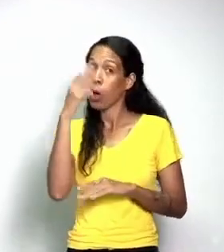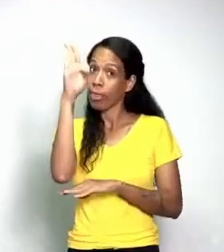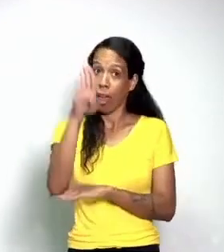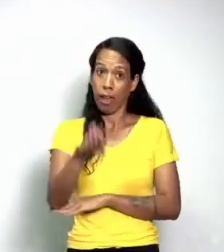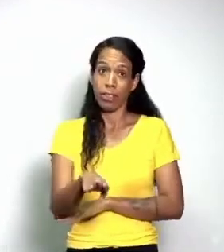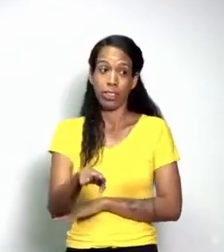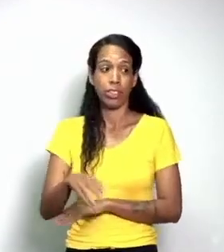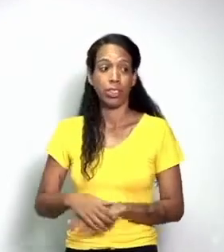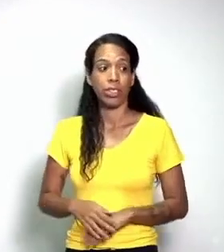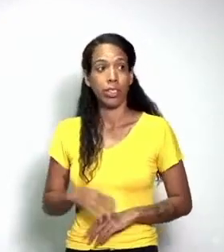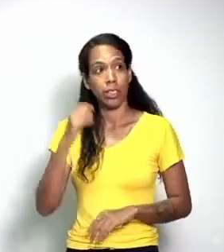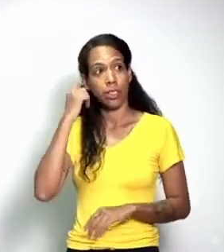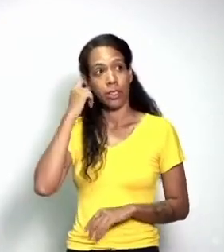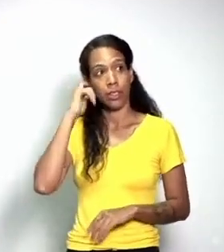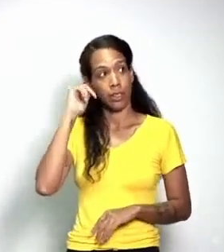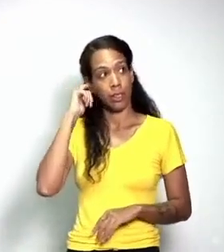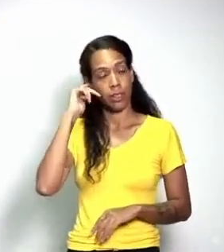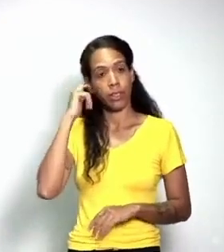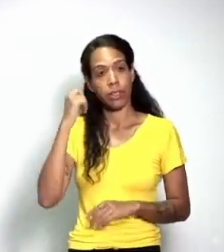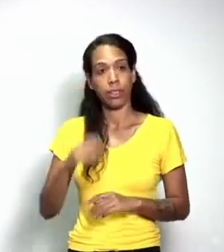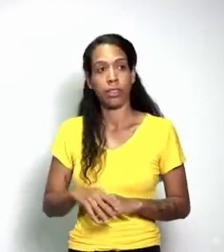pessoal.